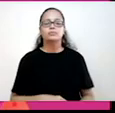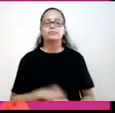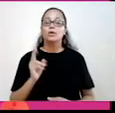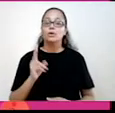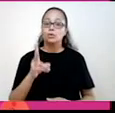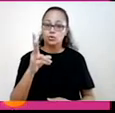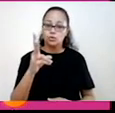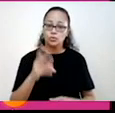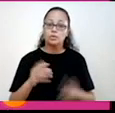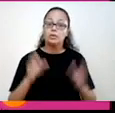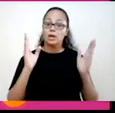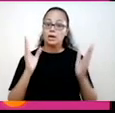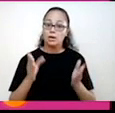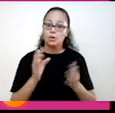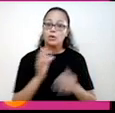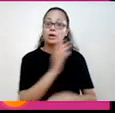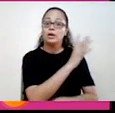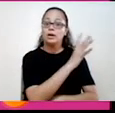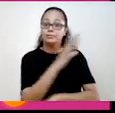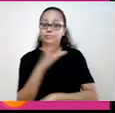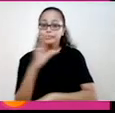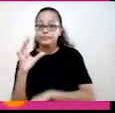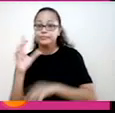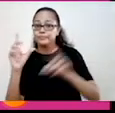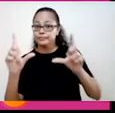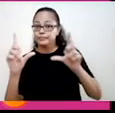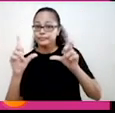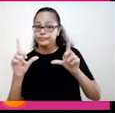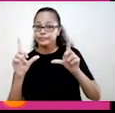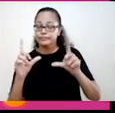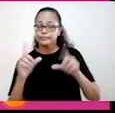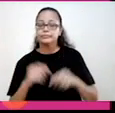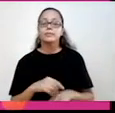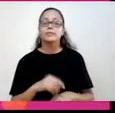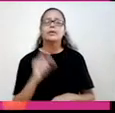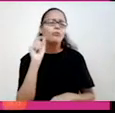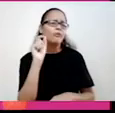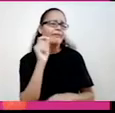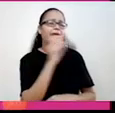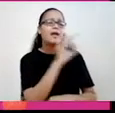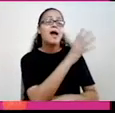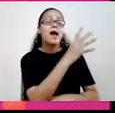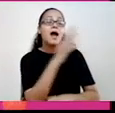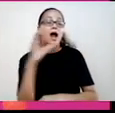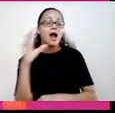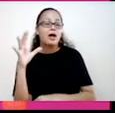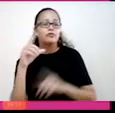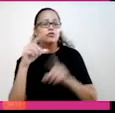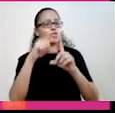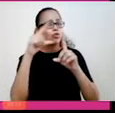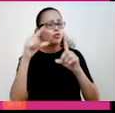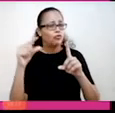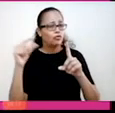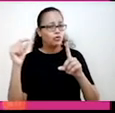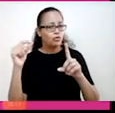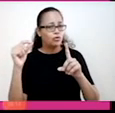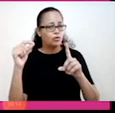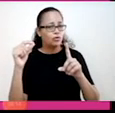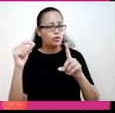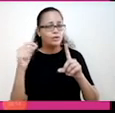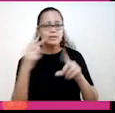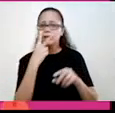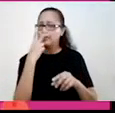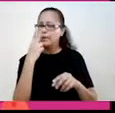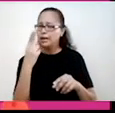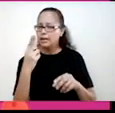Continuando, vamos falar agora das florestas acicofoliadas. São árvores com folhas em forma de